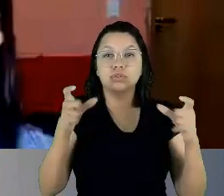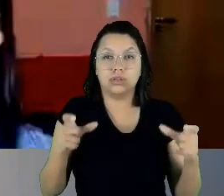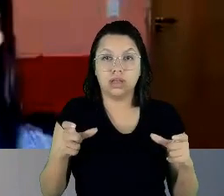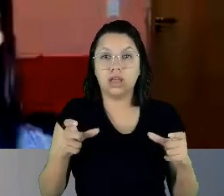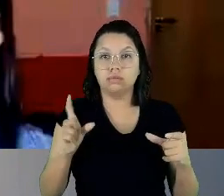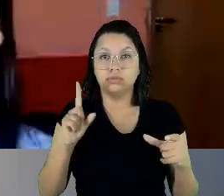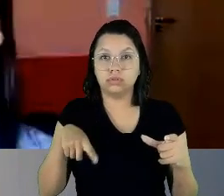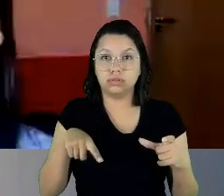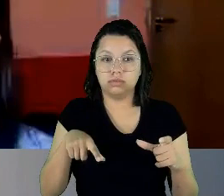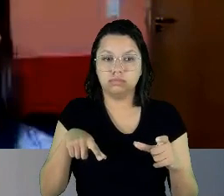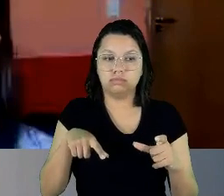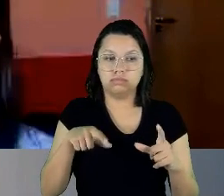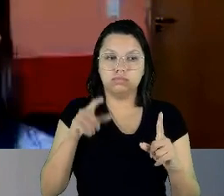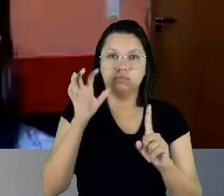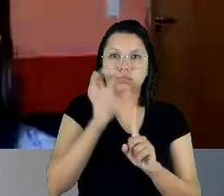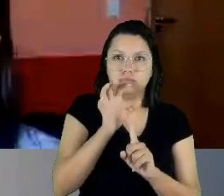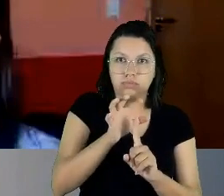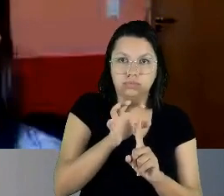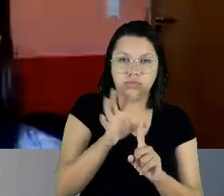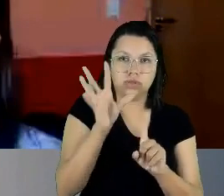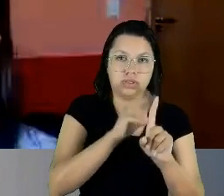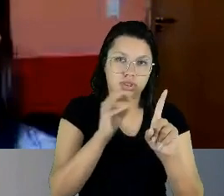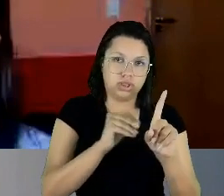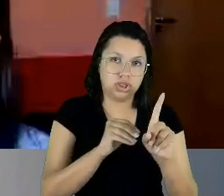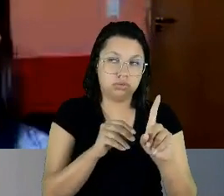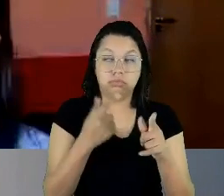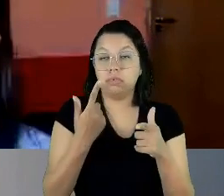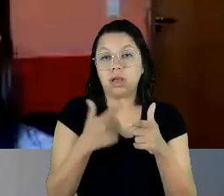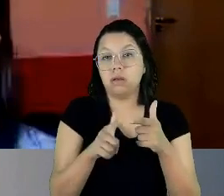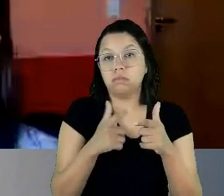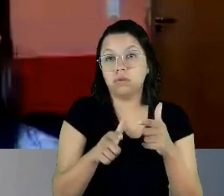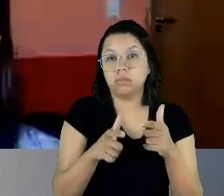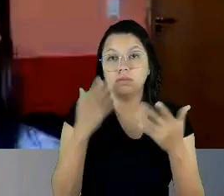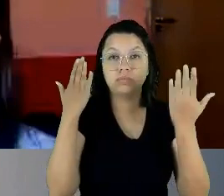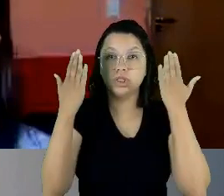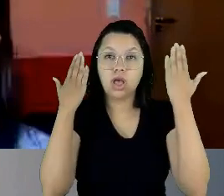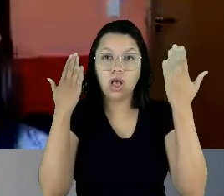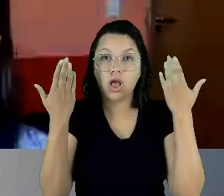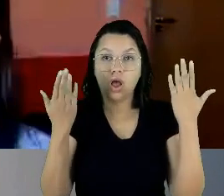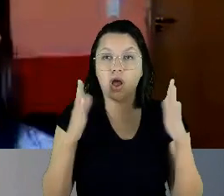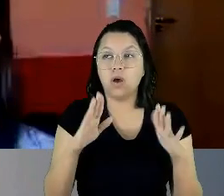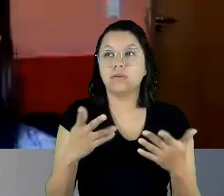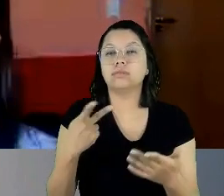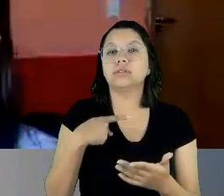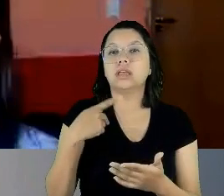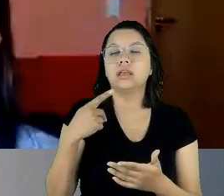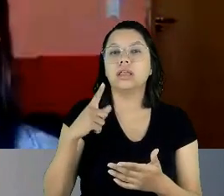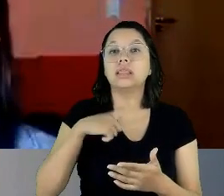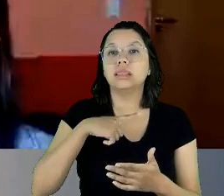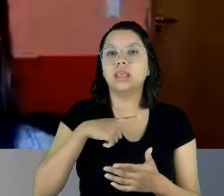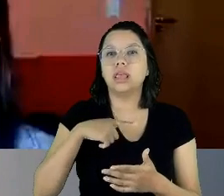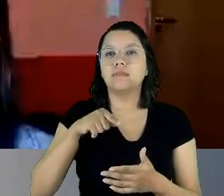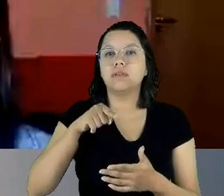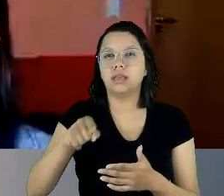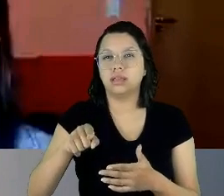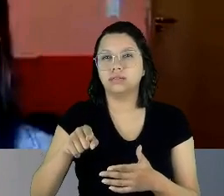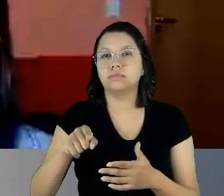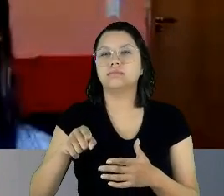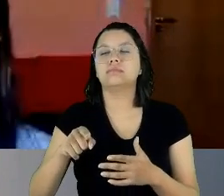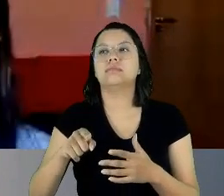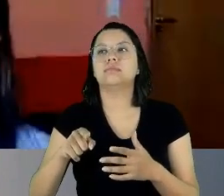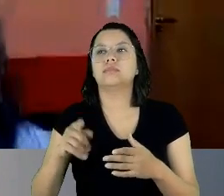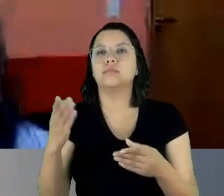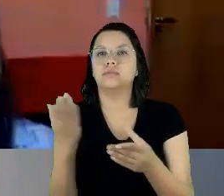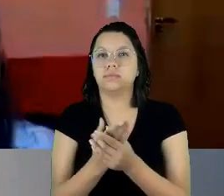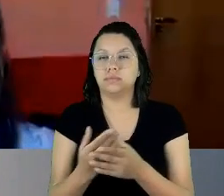são condicionados a assediar. Não é um problema psicológico, né? Quando teve aquele caso que gerou a discussão sobre a